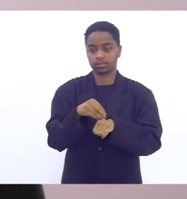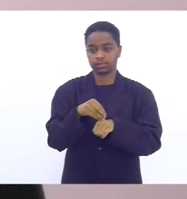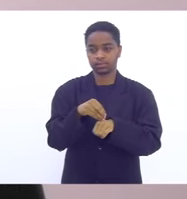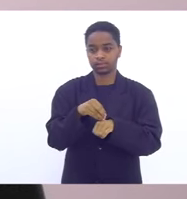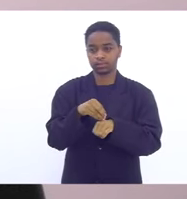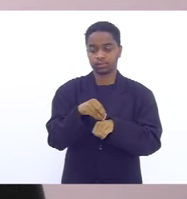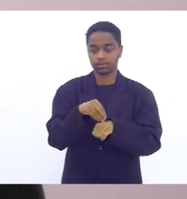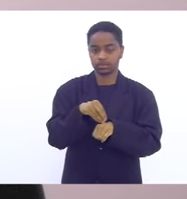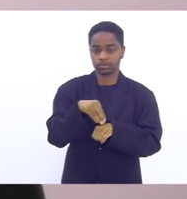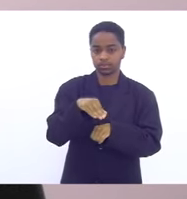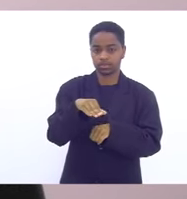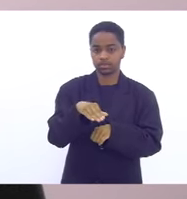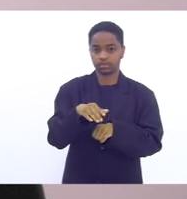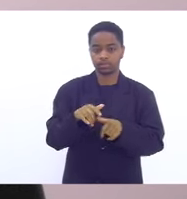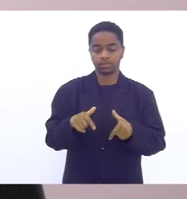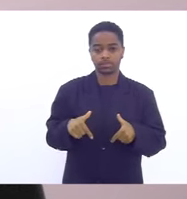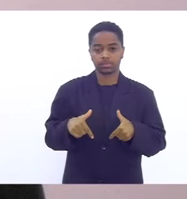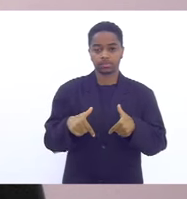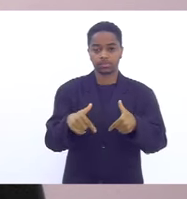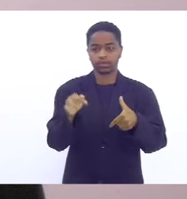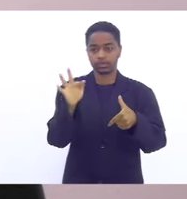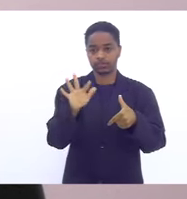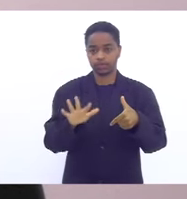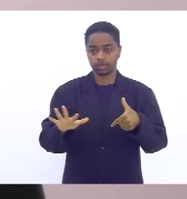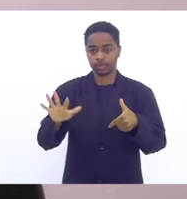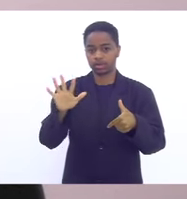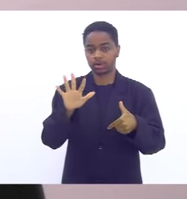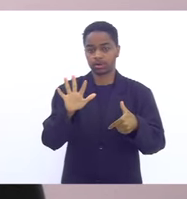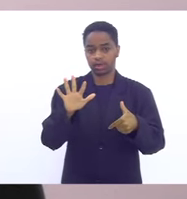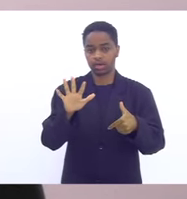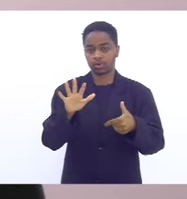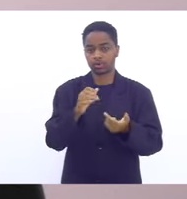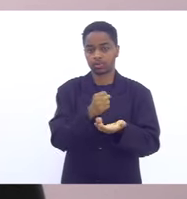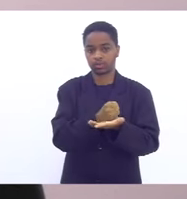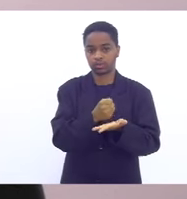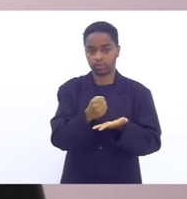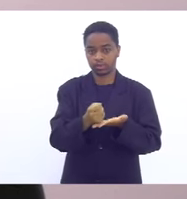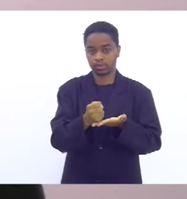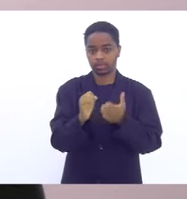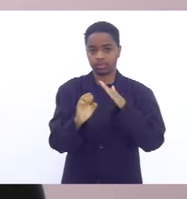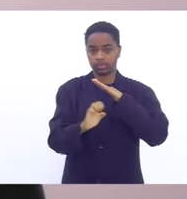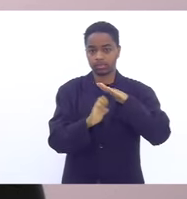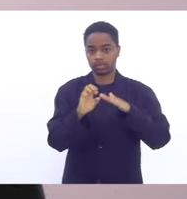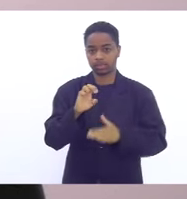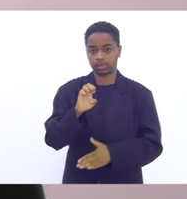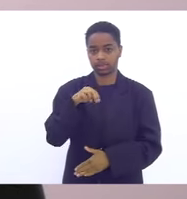para intervenção federal na concessão da concessionária Enel.